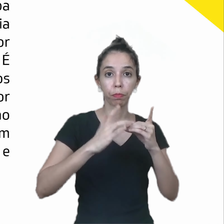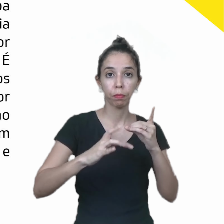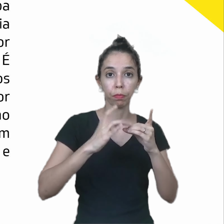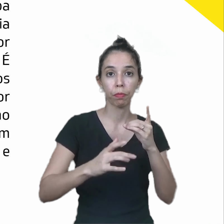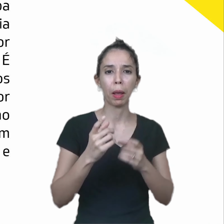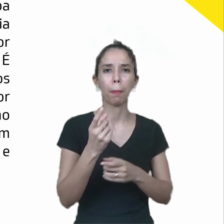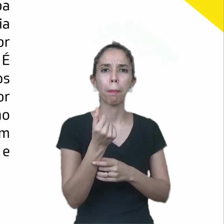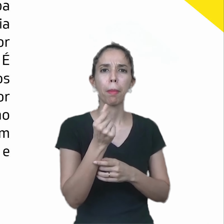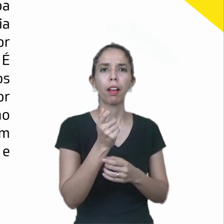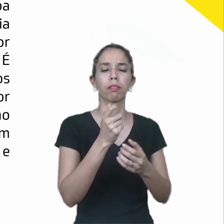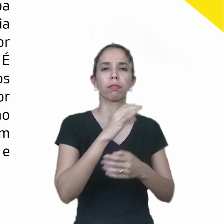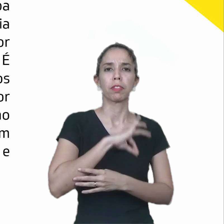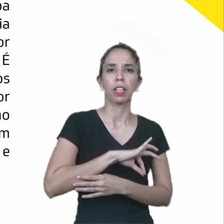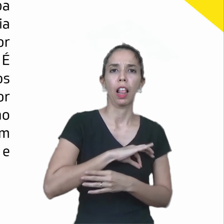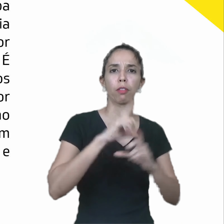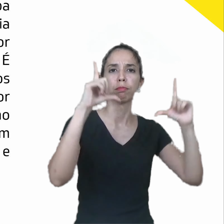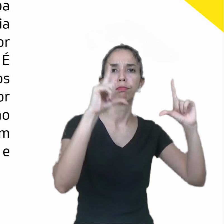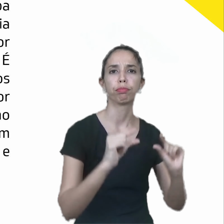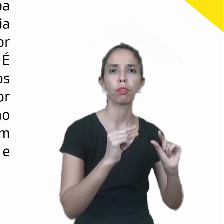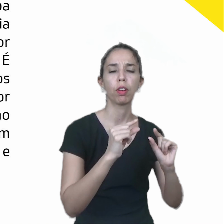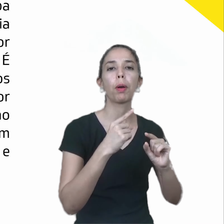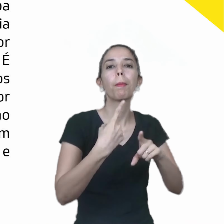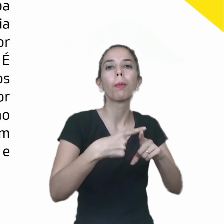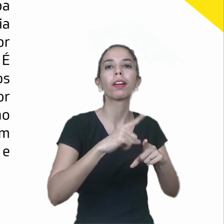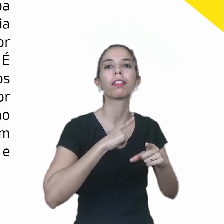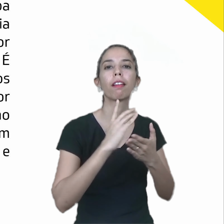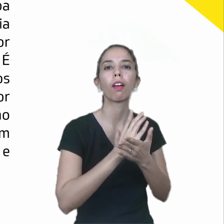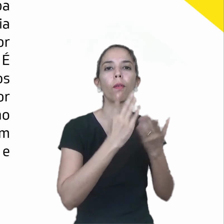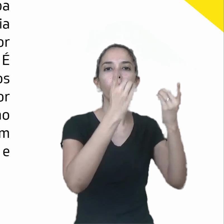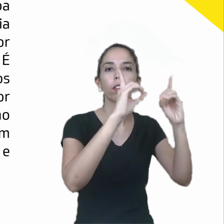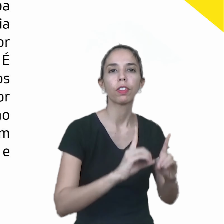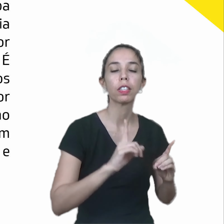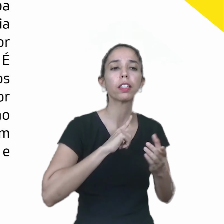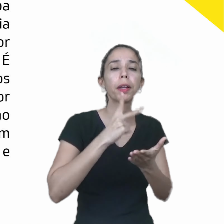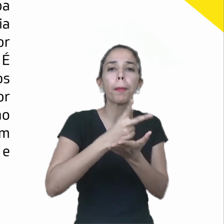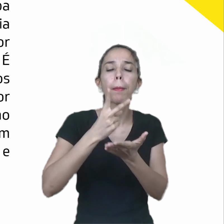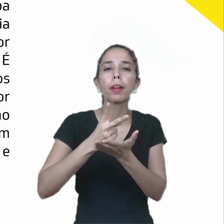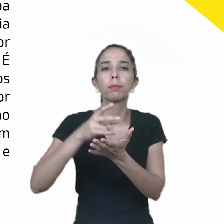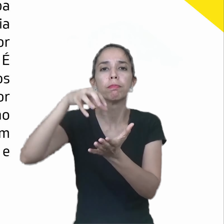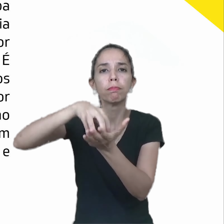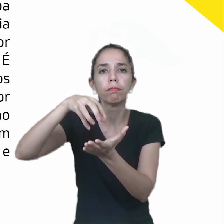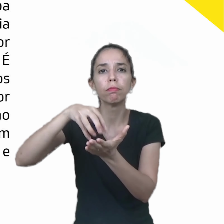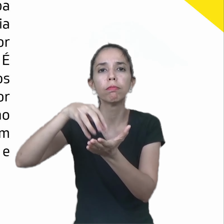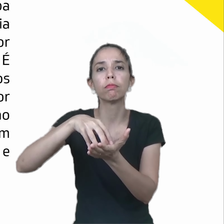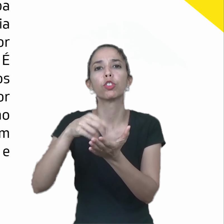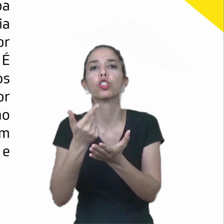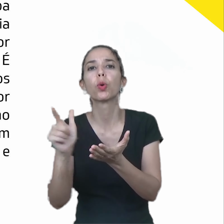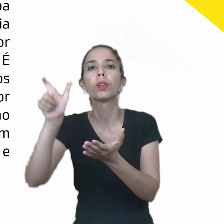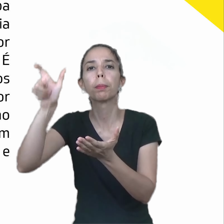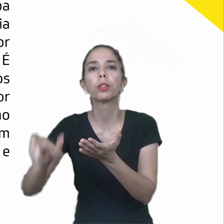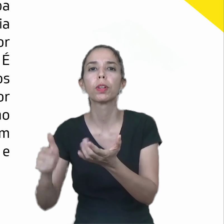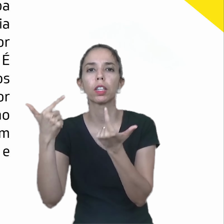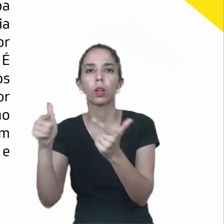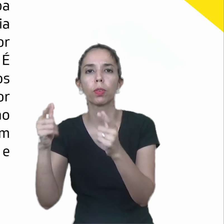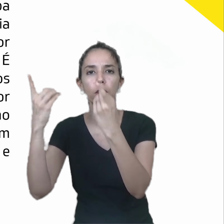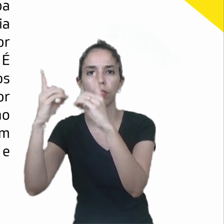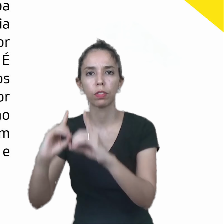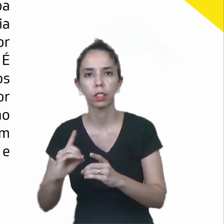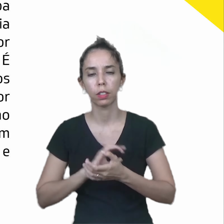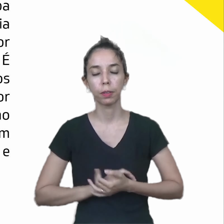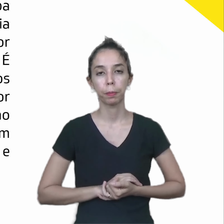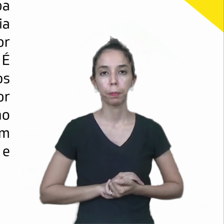capacitismo remunerar com salários menores pessoas com deficiência que ocupam os mesmos cargos e funções que pessoas